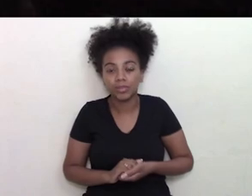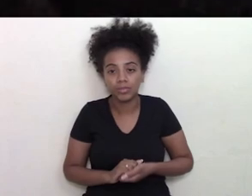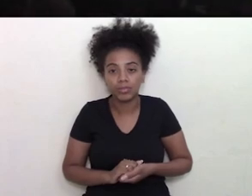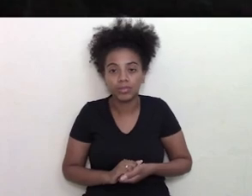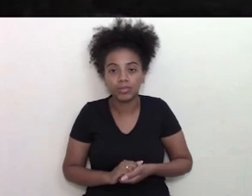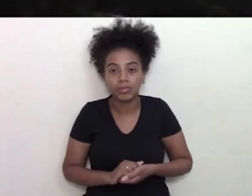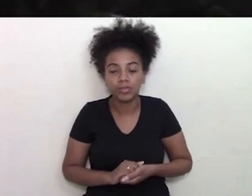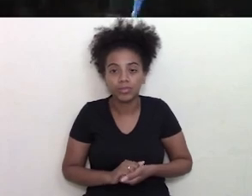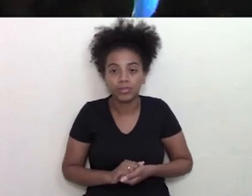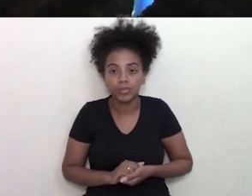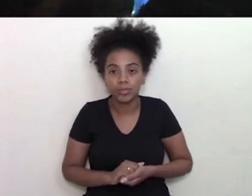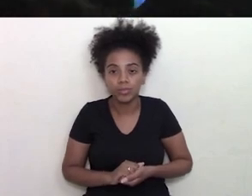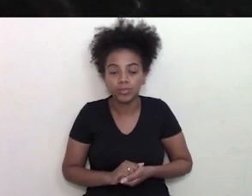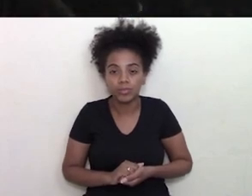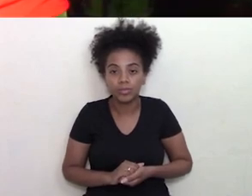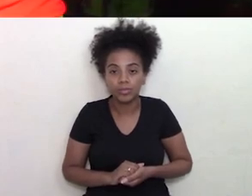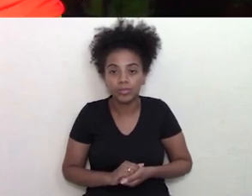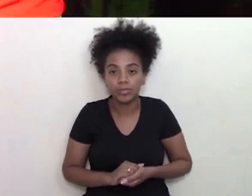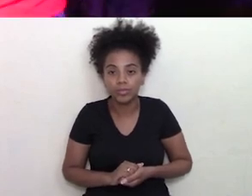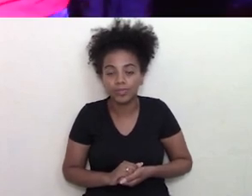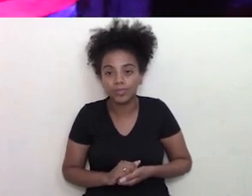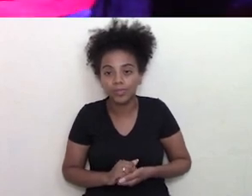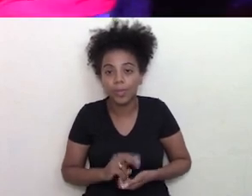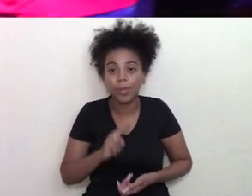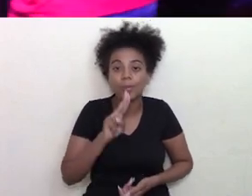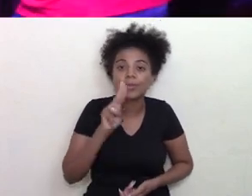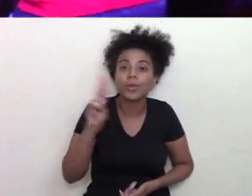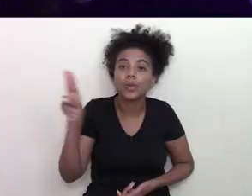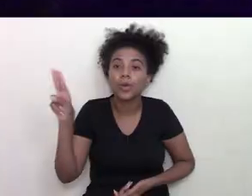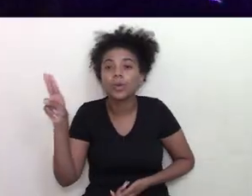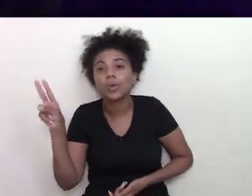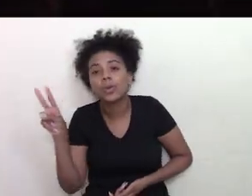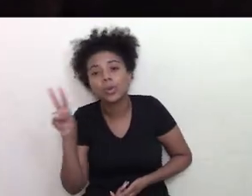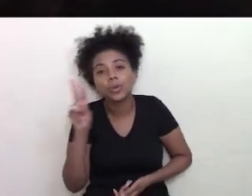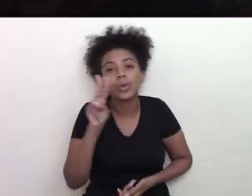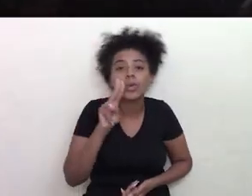Cadê a galera? Vai! Só vocês, vai!